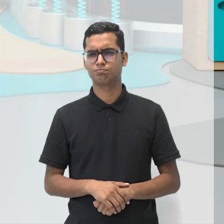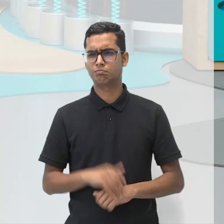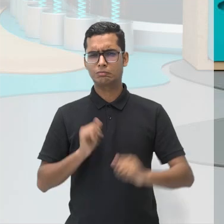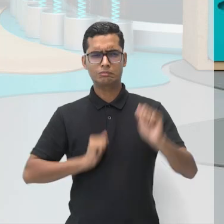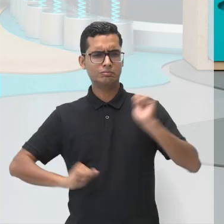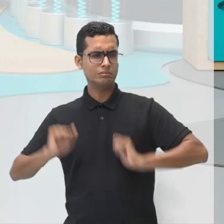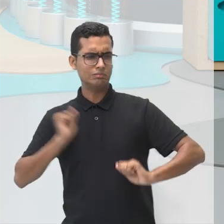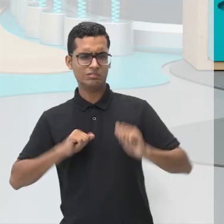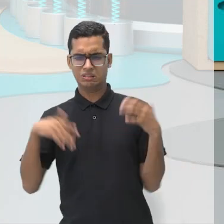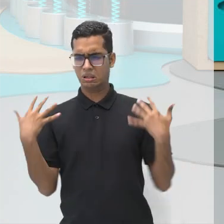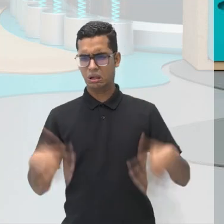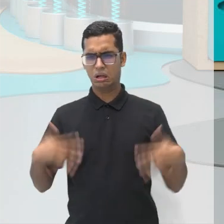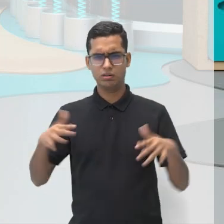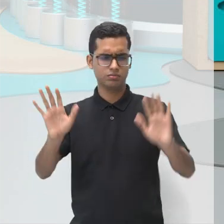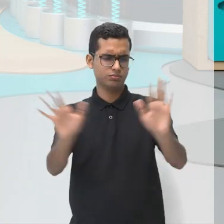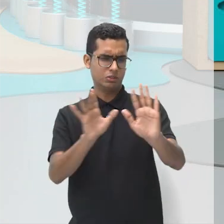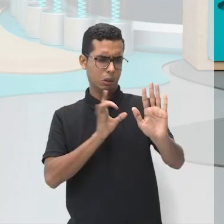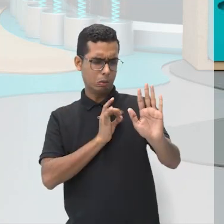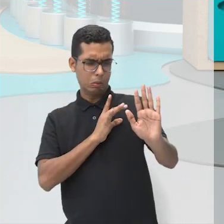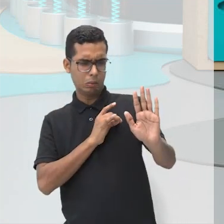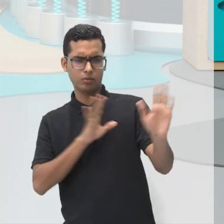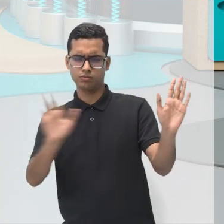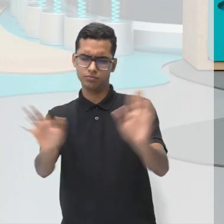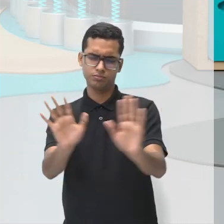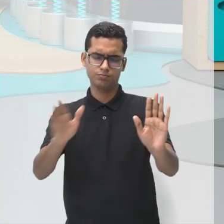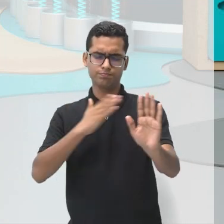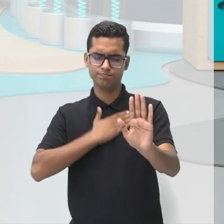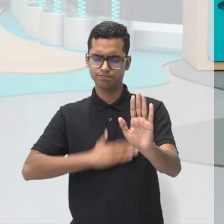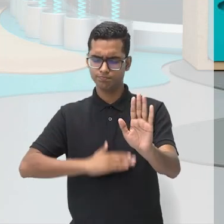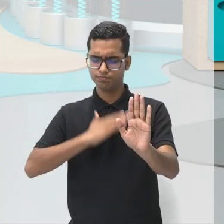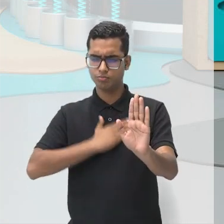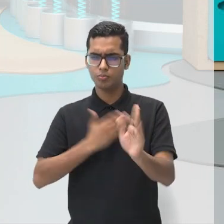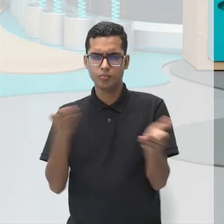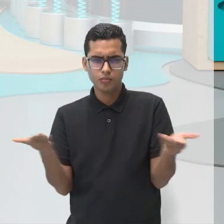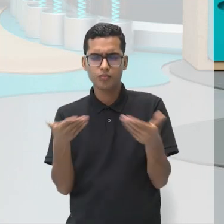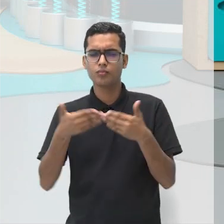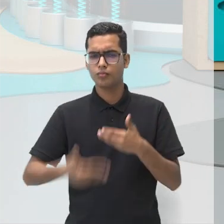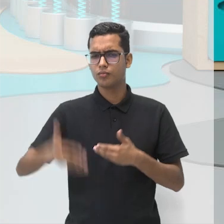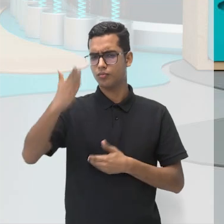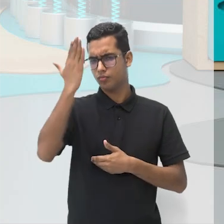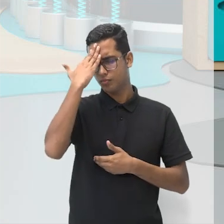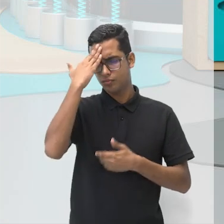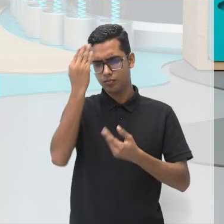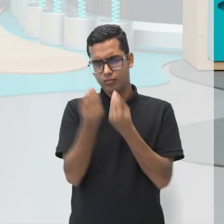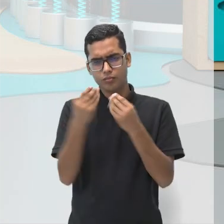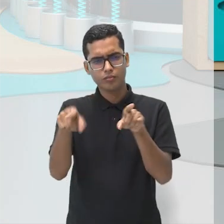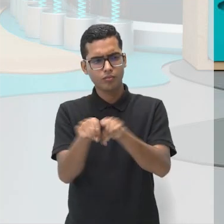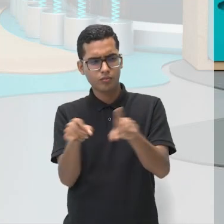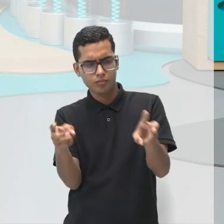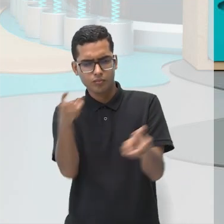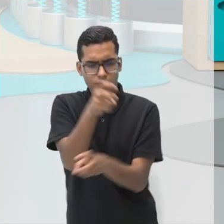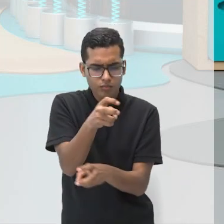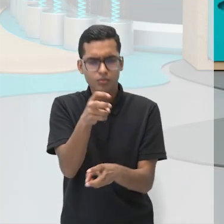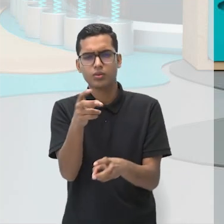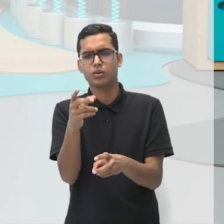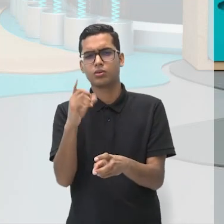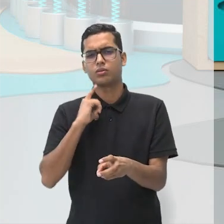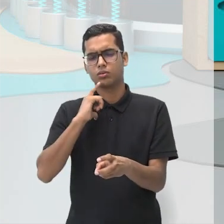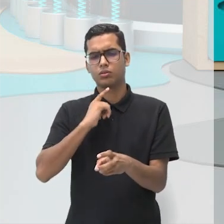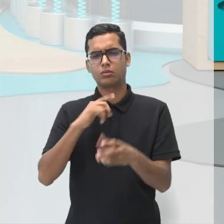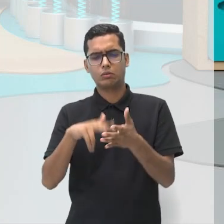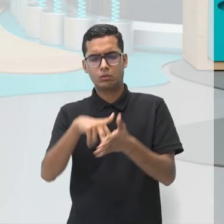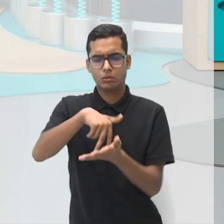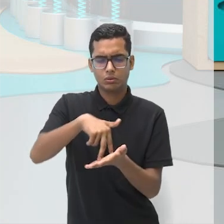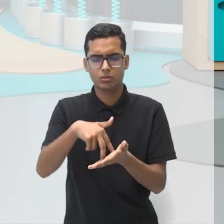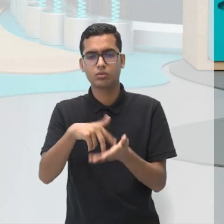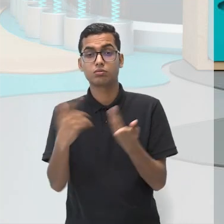agoniados, não fiquem temerosos. Vocês, a partir daqui, já conhecem os desvios posturais, sabem que eles existem, sabem que